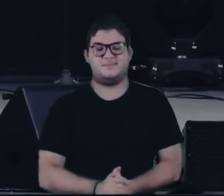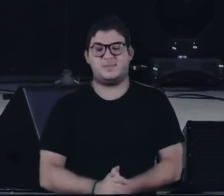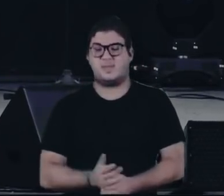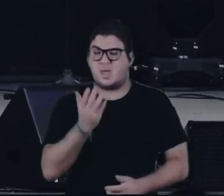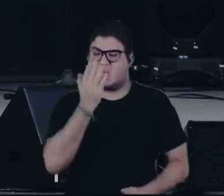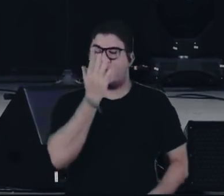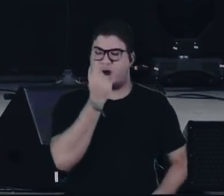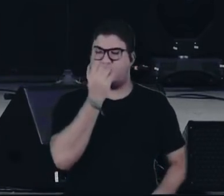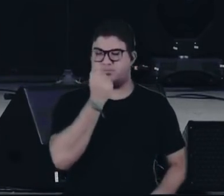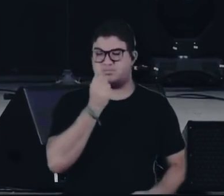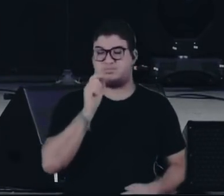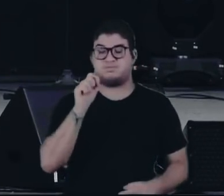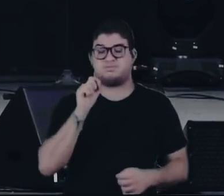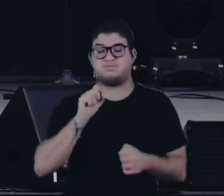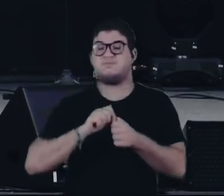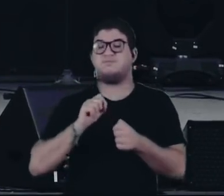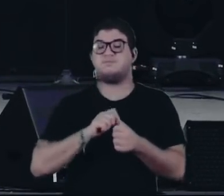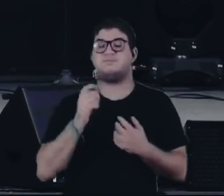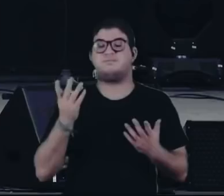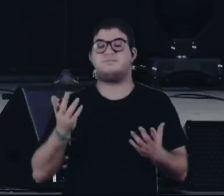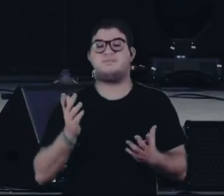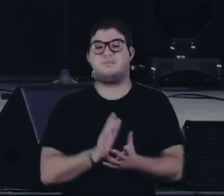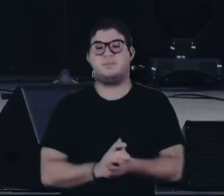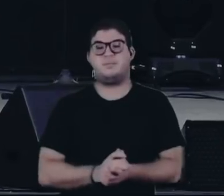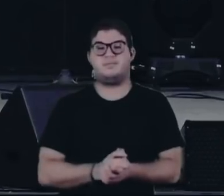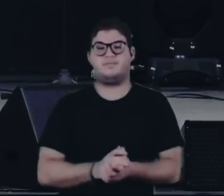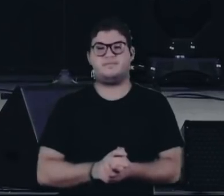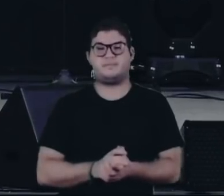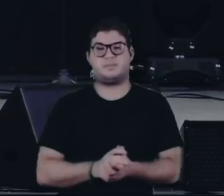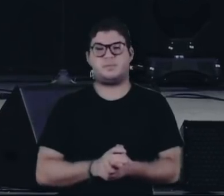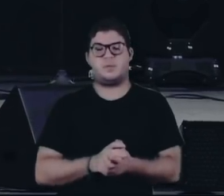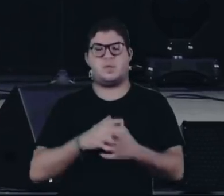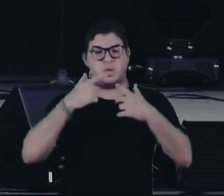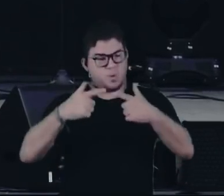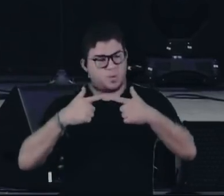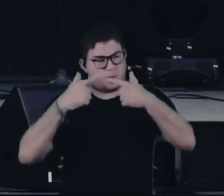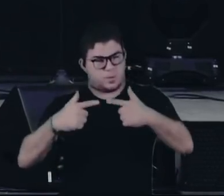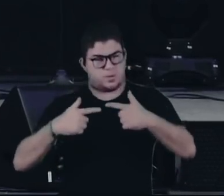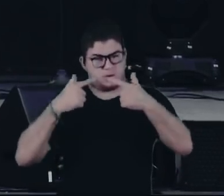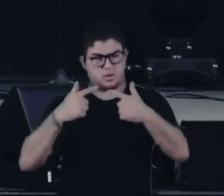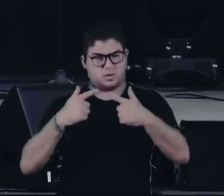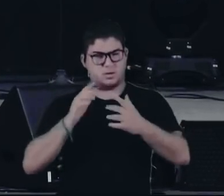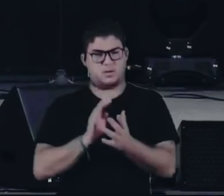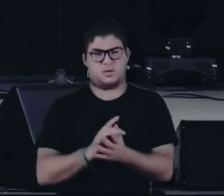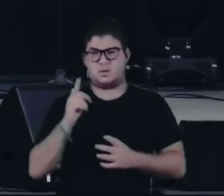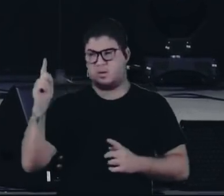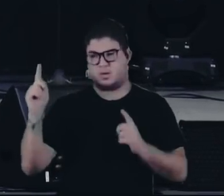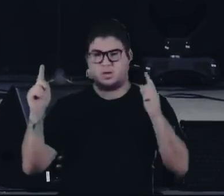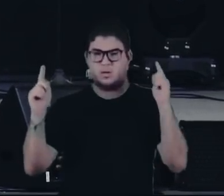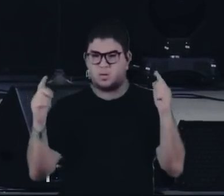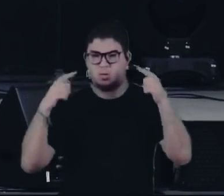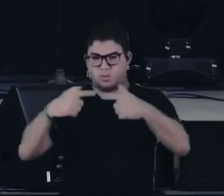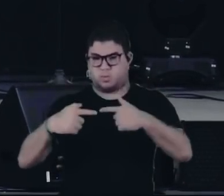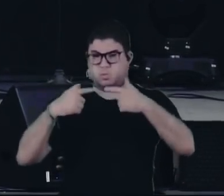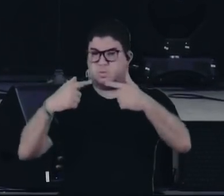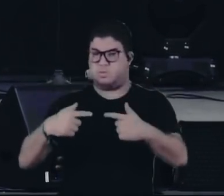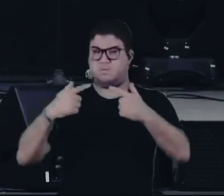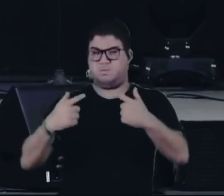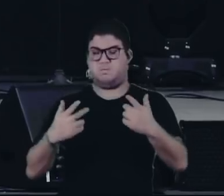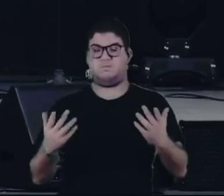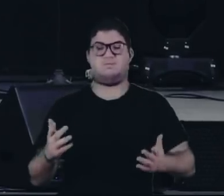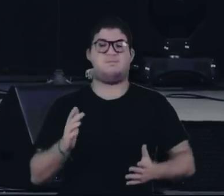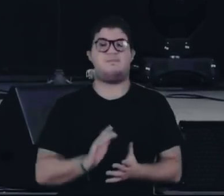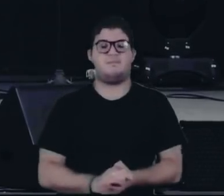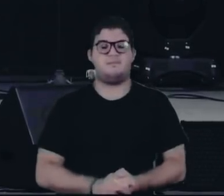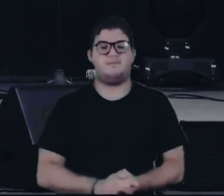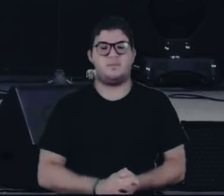Burger King fez. Até porque a intriga entre Burger King e McDonald's é bem antiga, viu? Pode ter certeza disso.